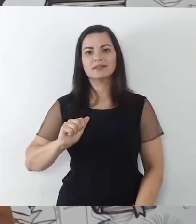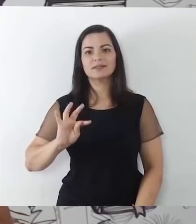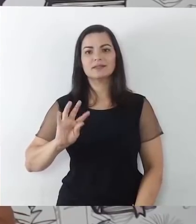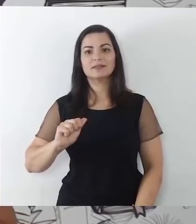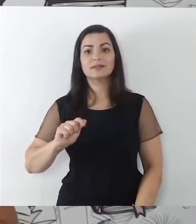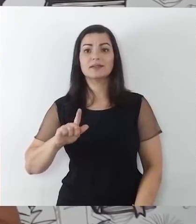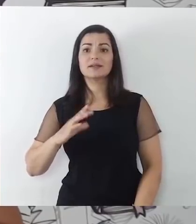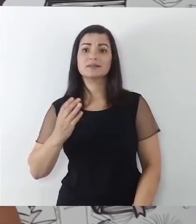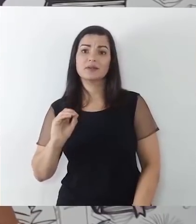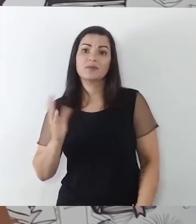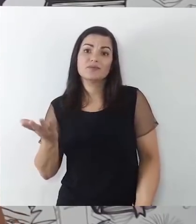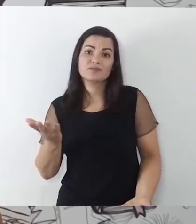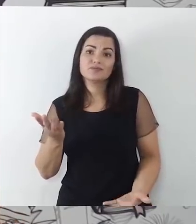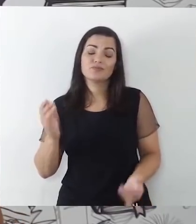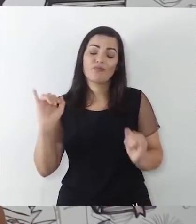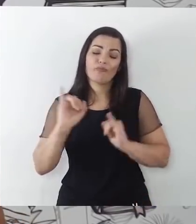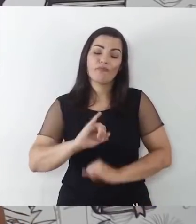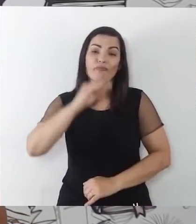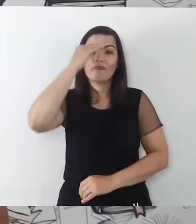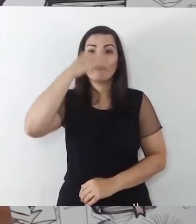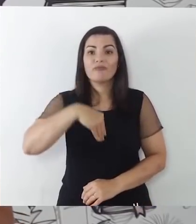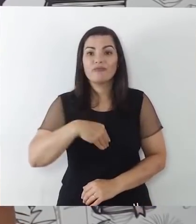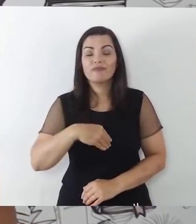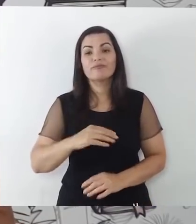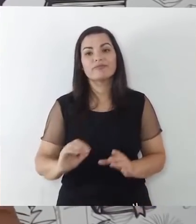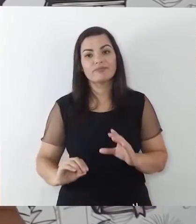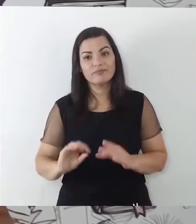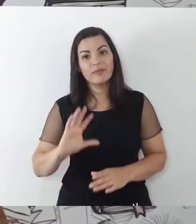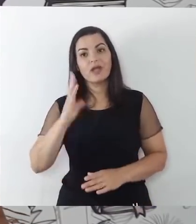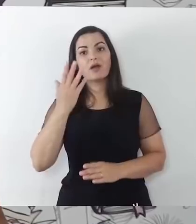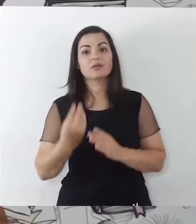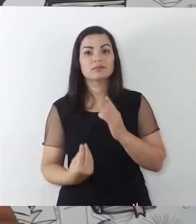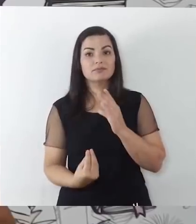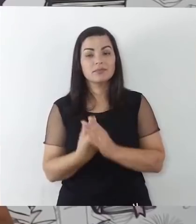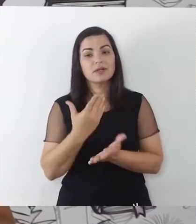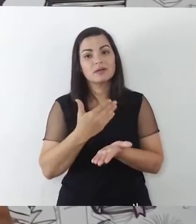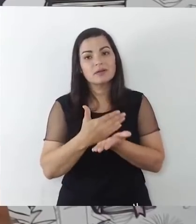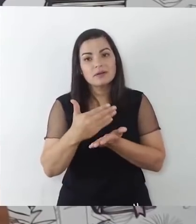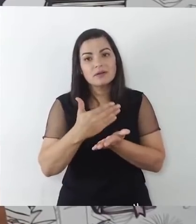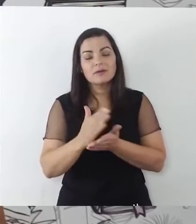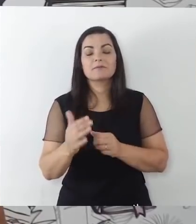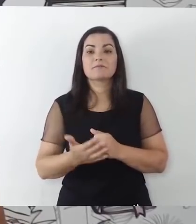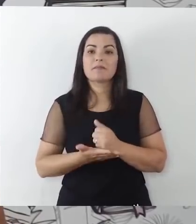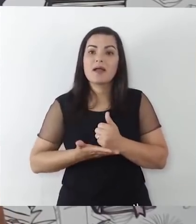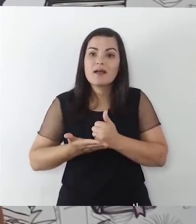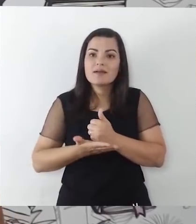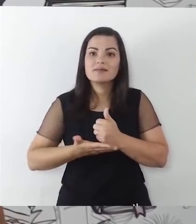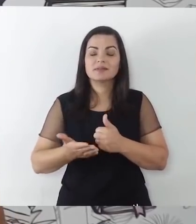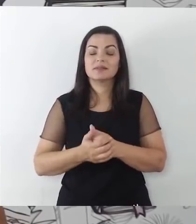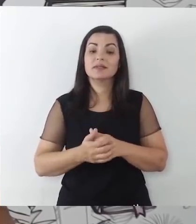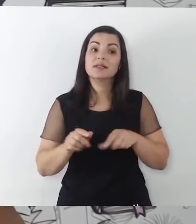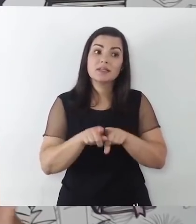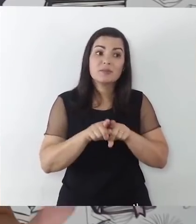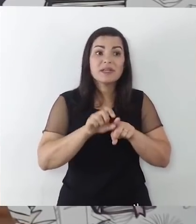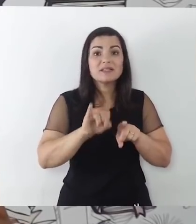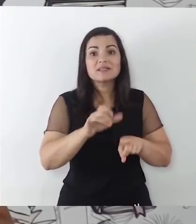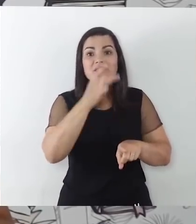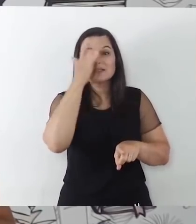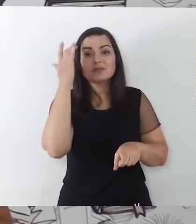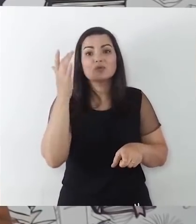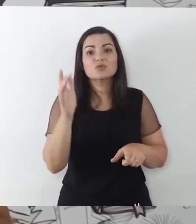tenha diminuído muito, o percentual de óbitos por desnutrição grave em nível